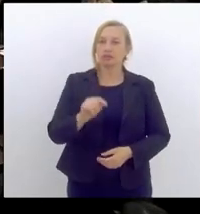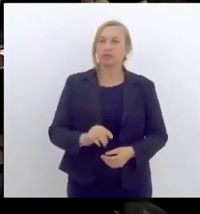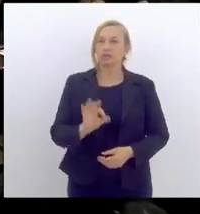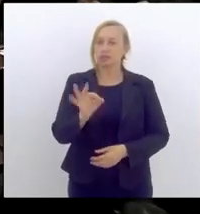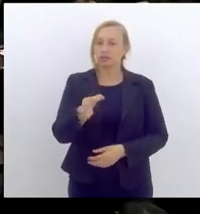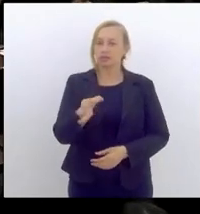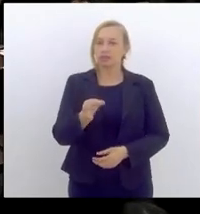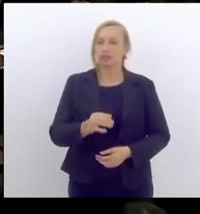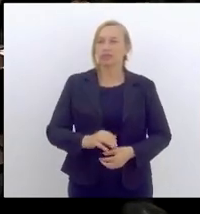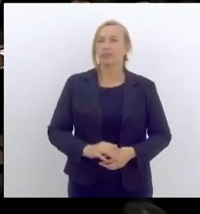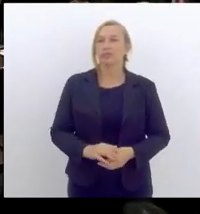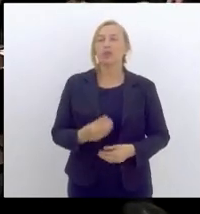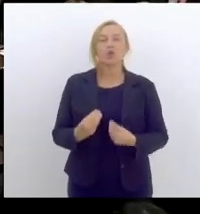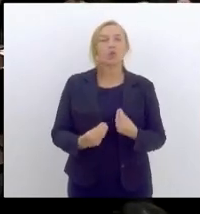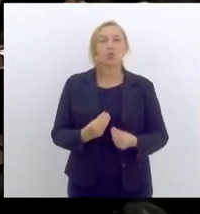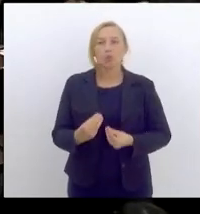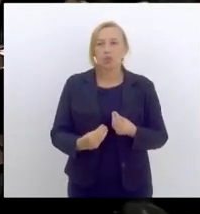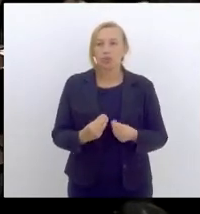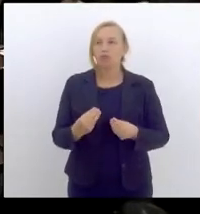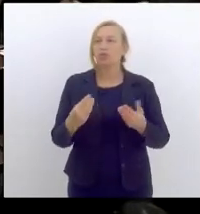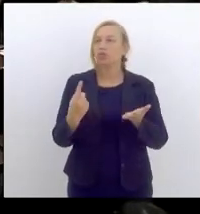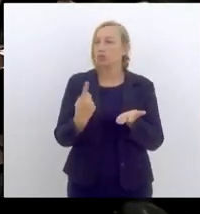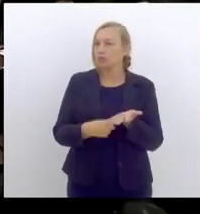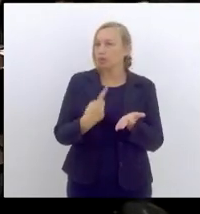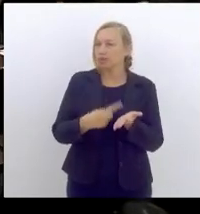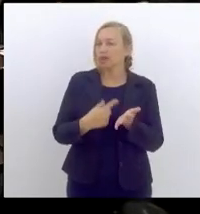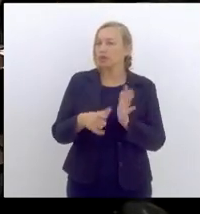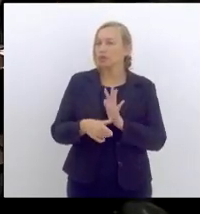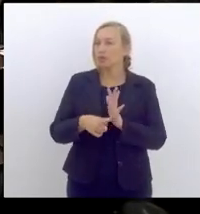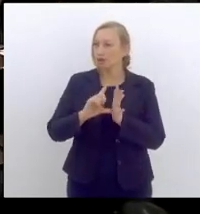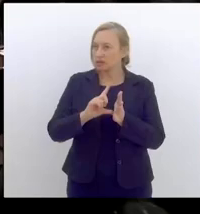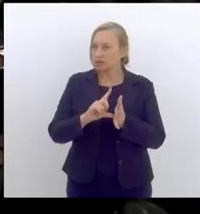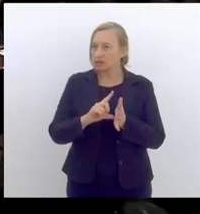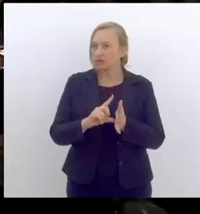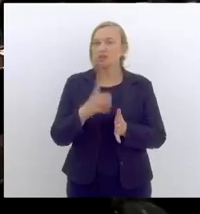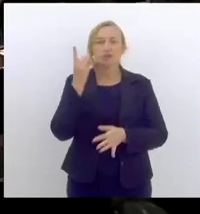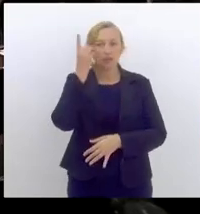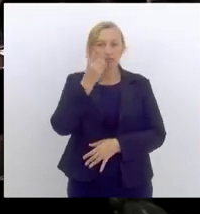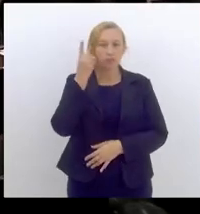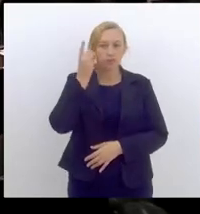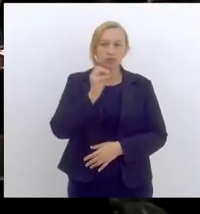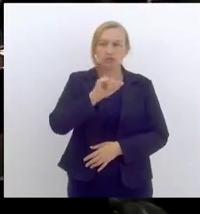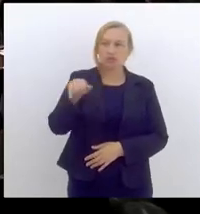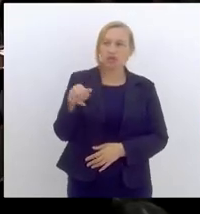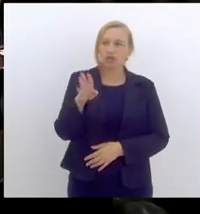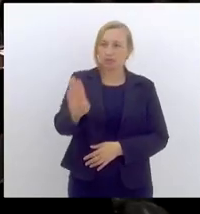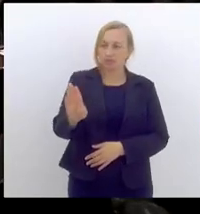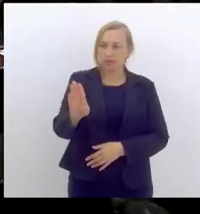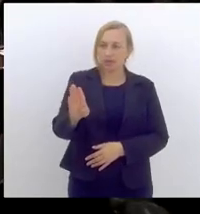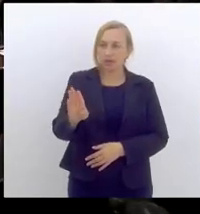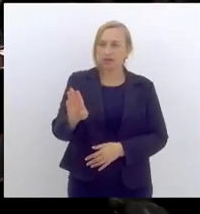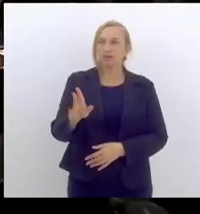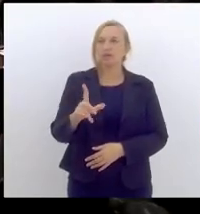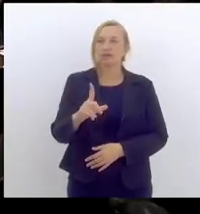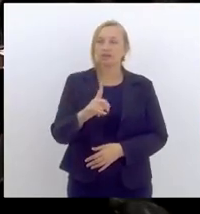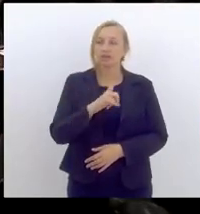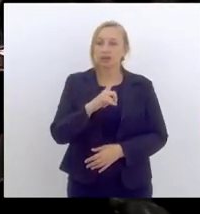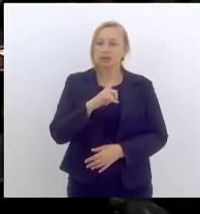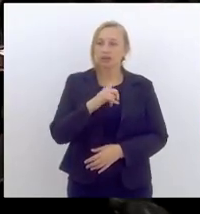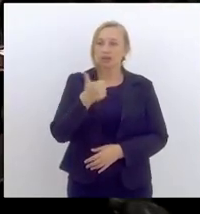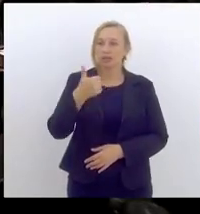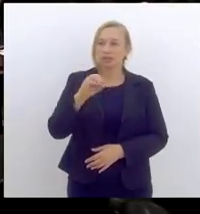exatamente. Como foi combinado antes, deputado Jair Bittencourt terá